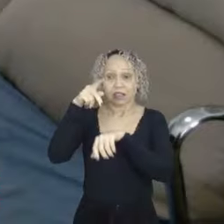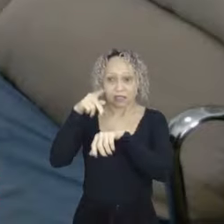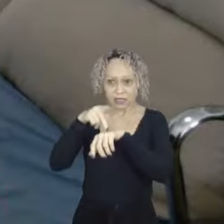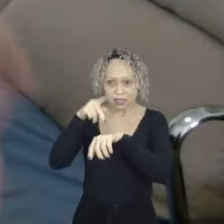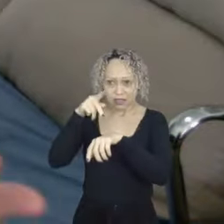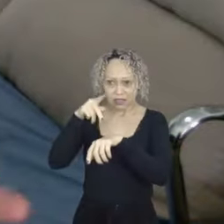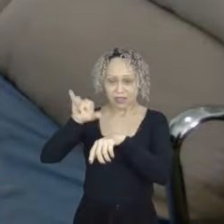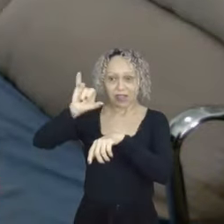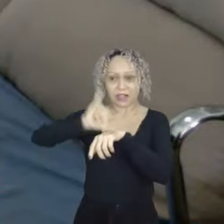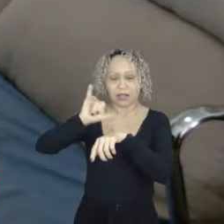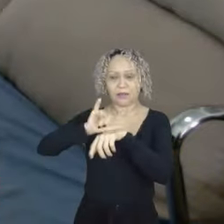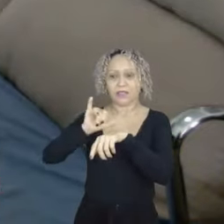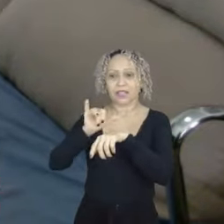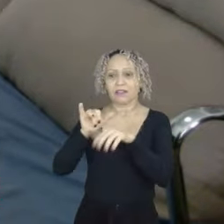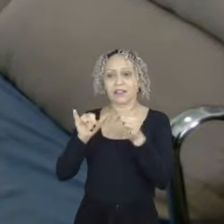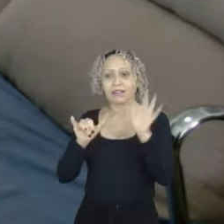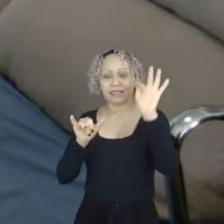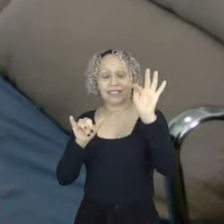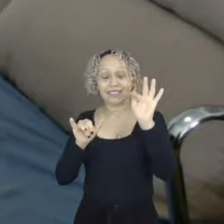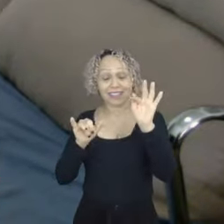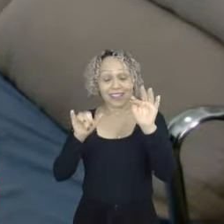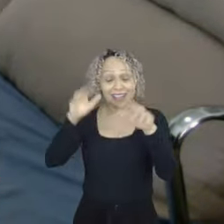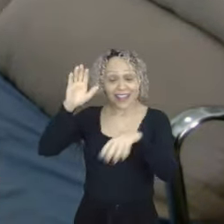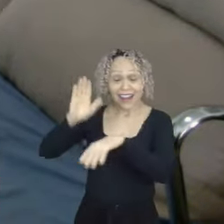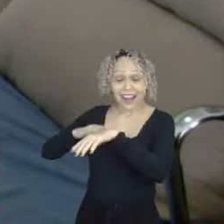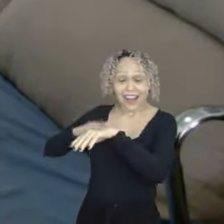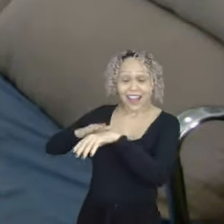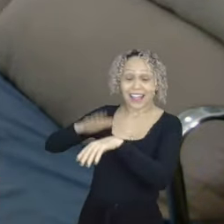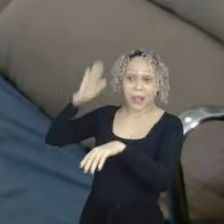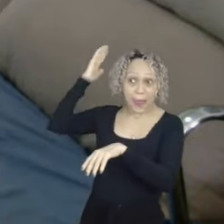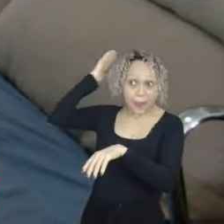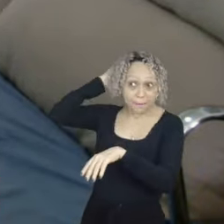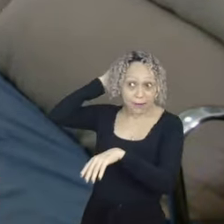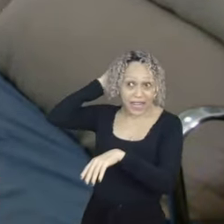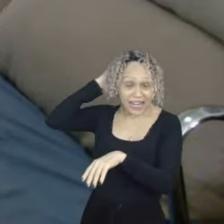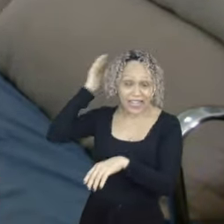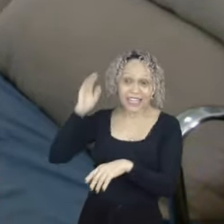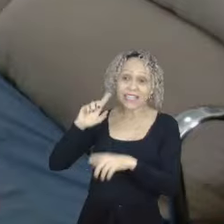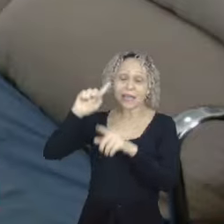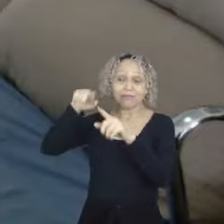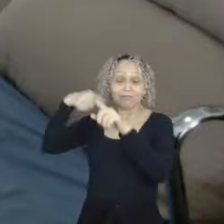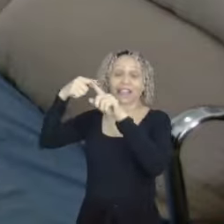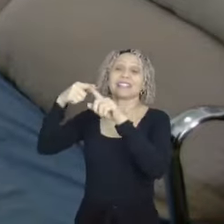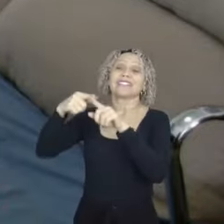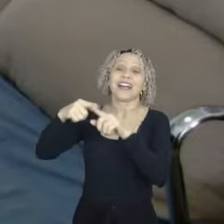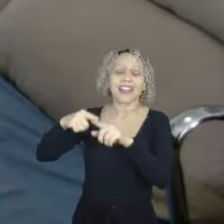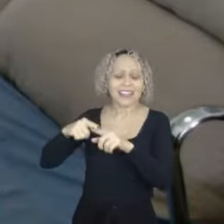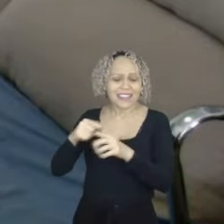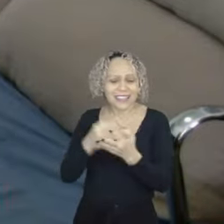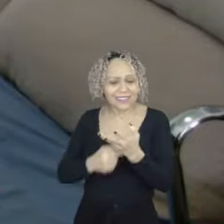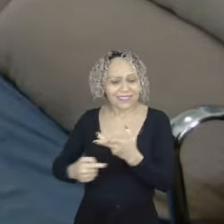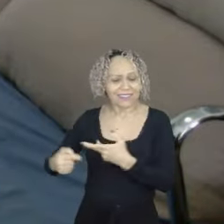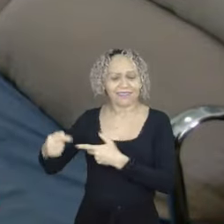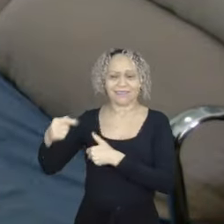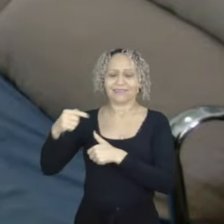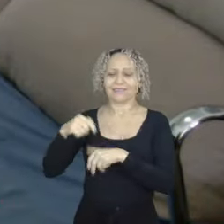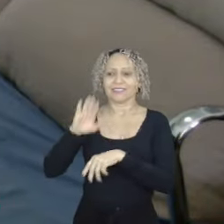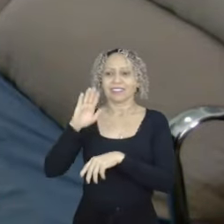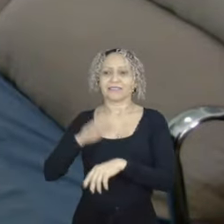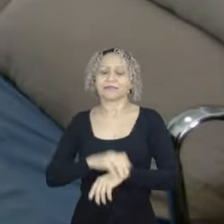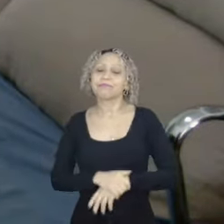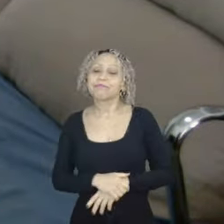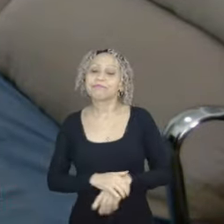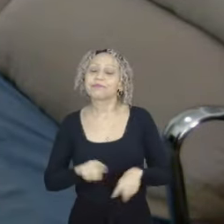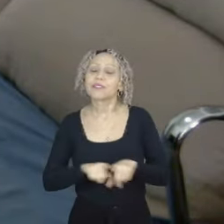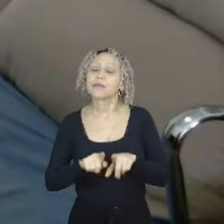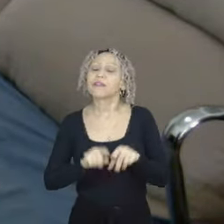Belém e além. Olha só, tem um nome curioso, né? E a outra declaração é o plano de ação sobre a bioeconomia e a